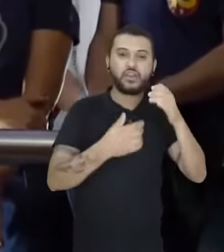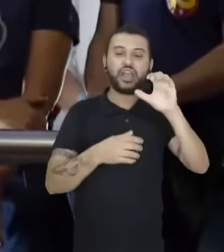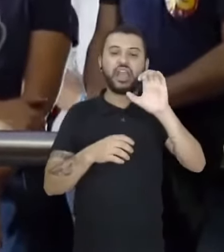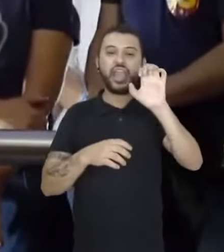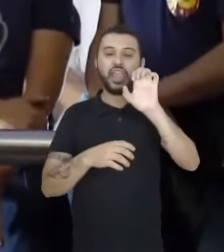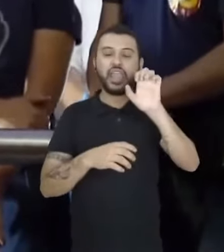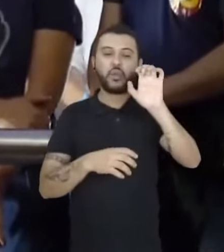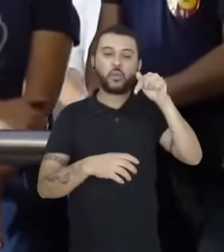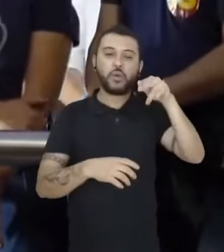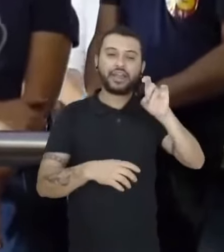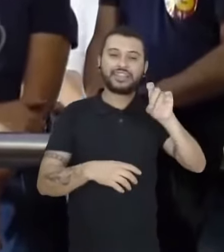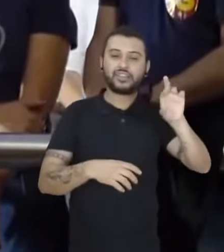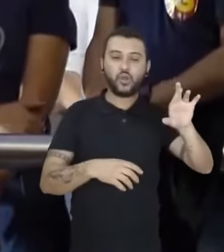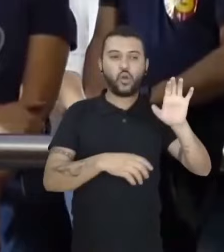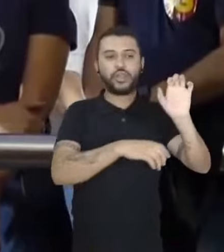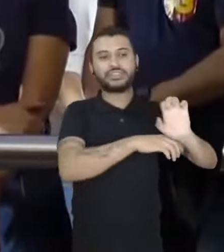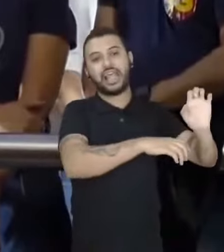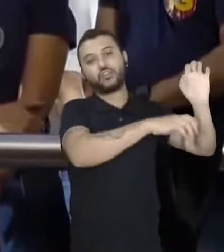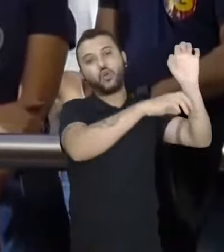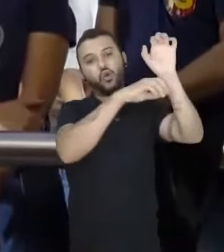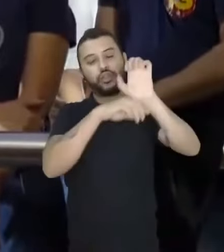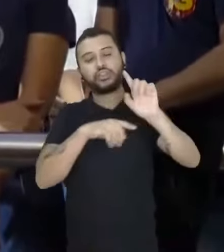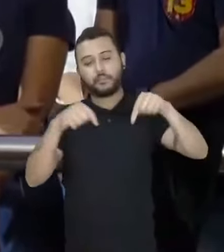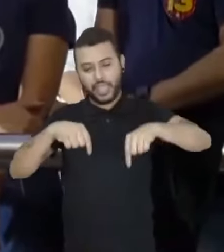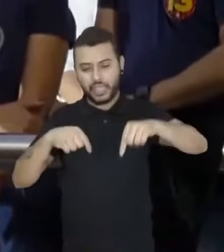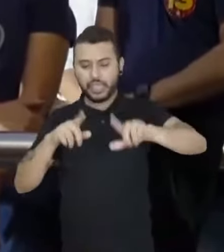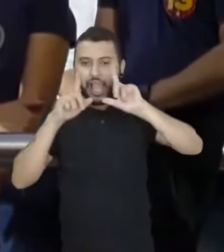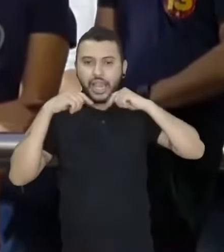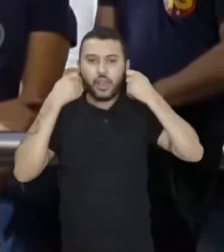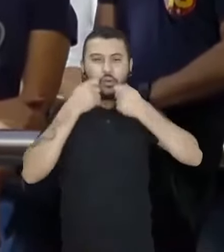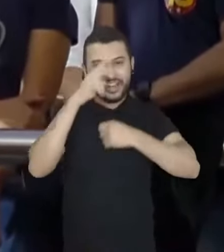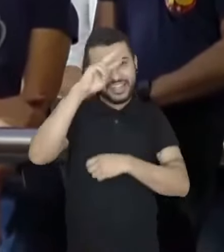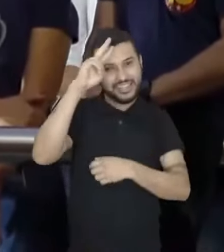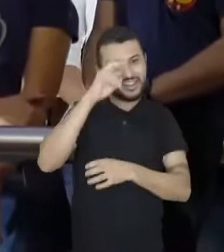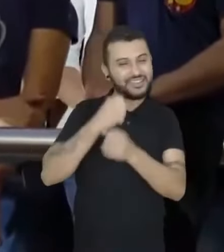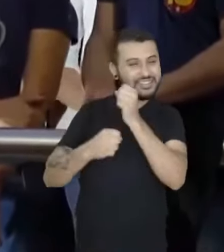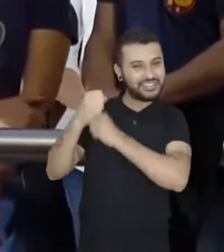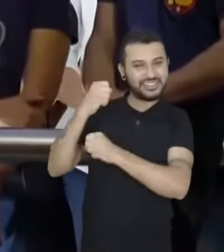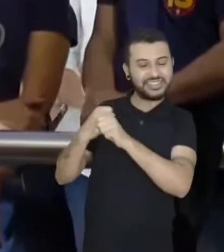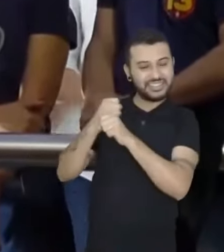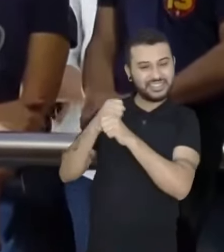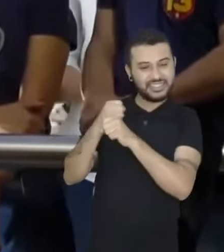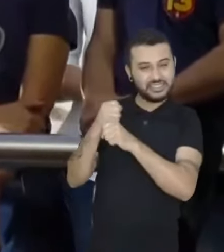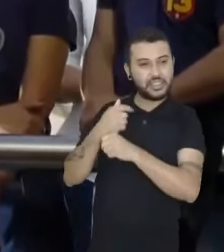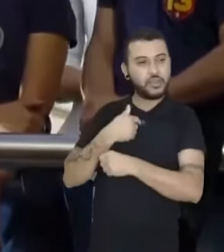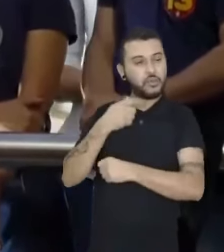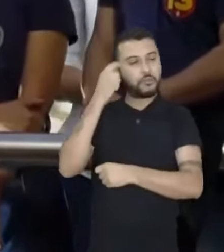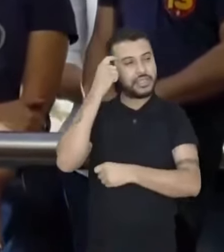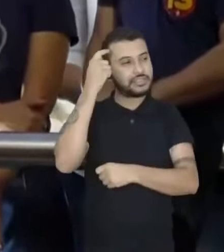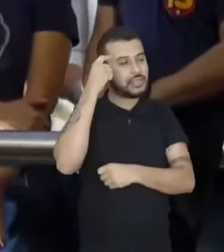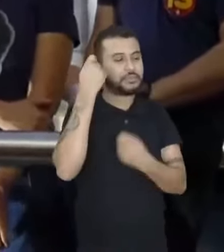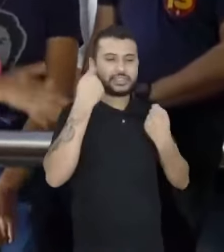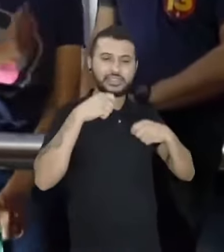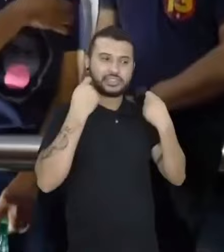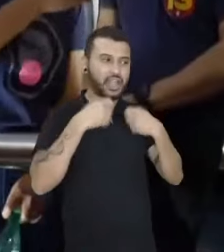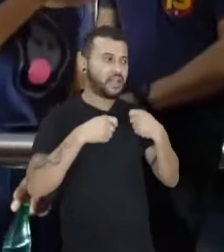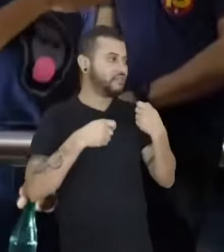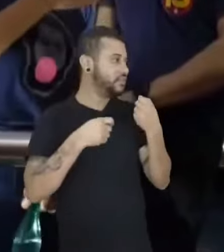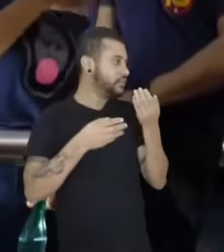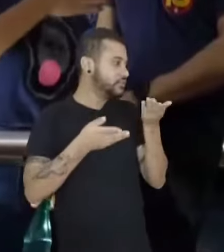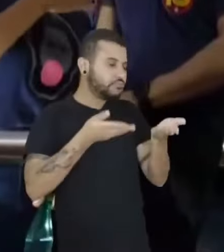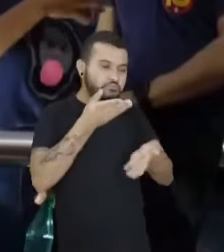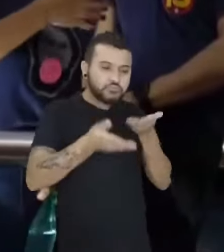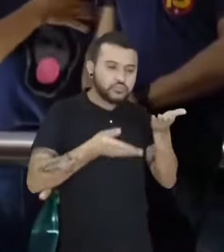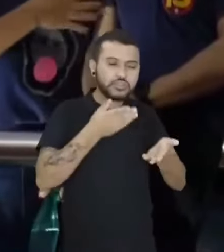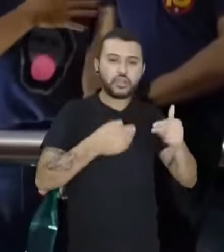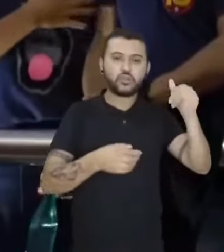que envolvia vários estados, inclusive Alagoas? E eu resolvi então que era preciso cuidar do Nordeste.